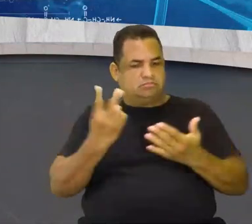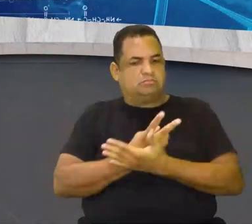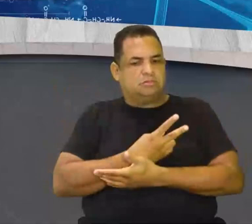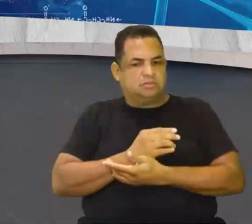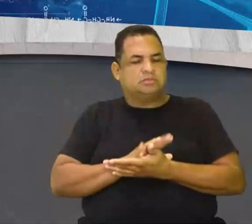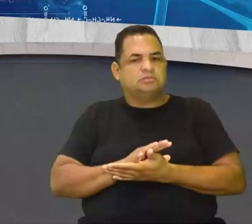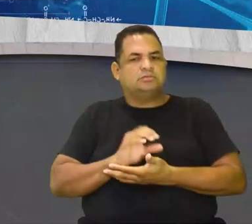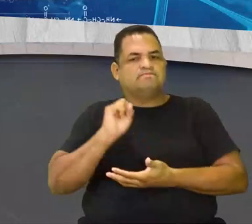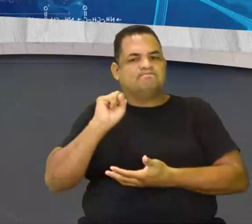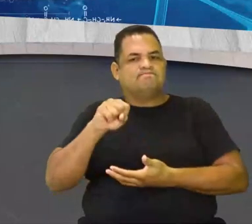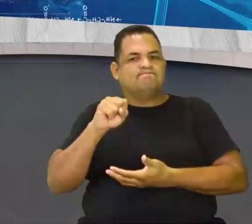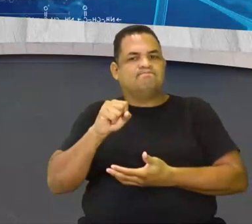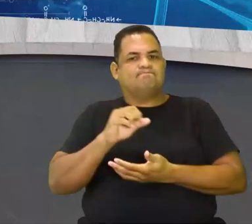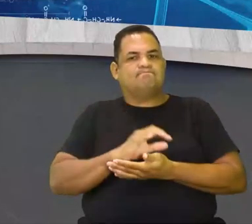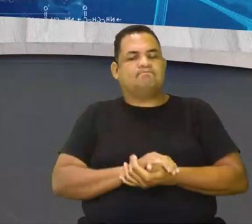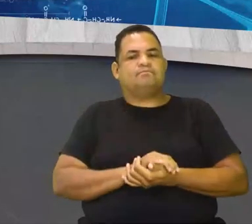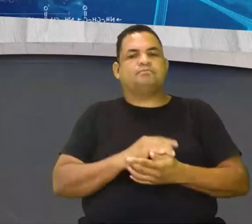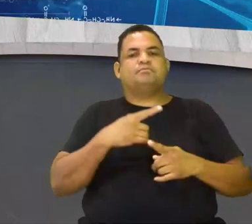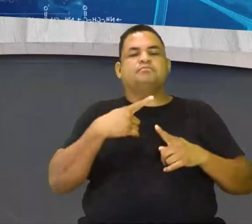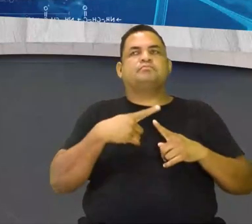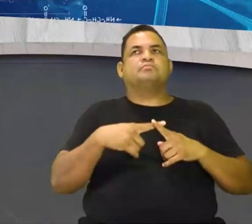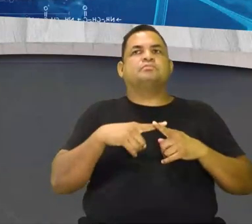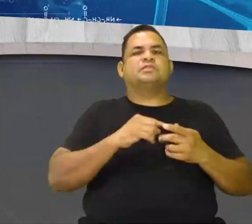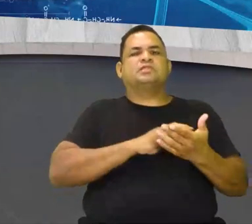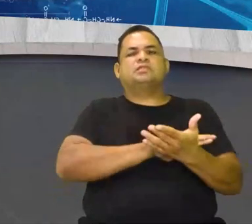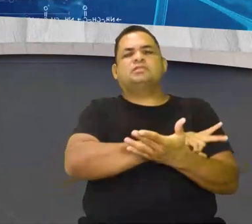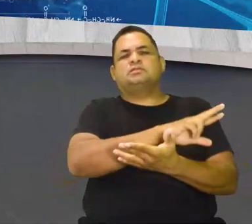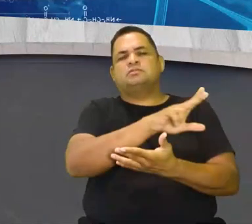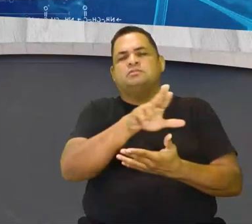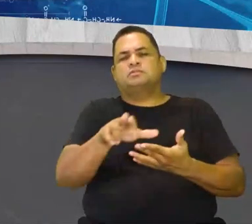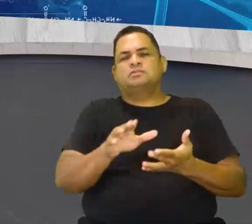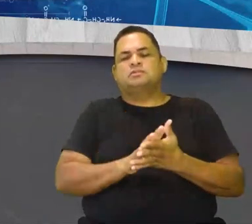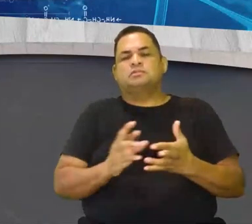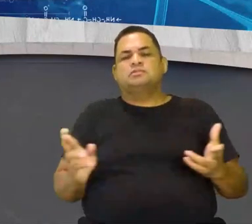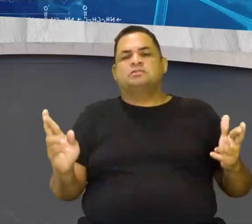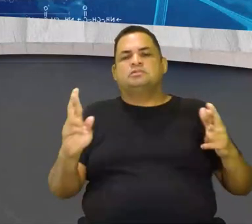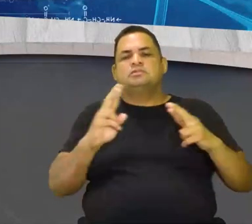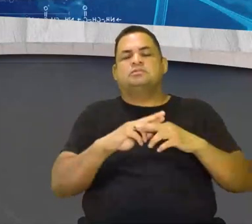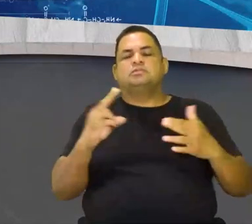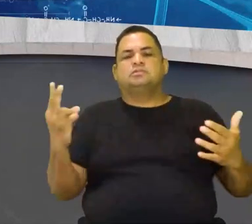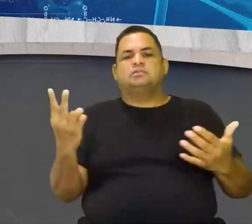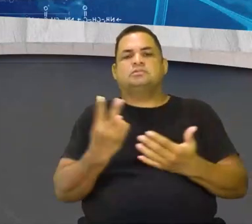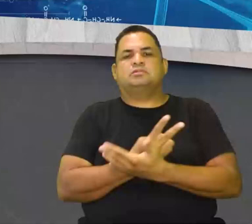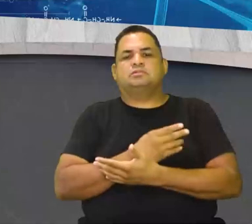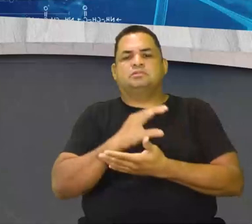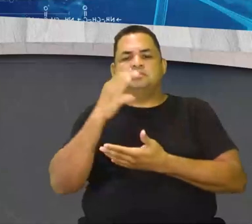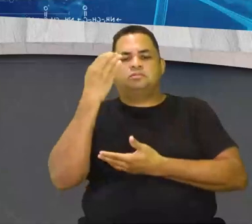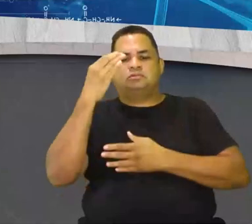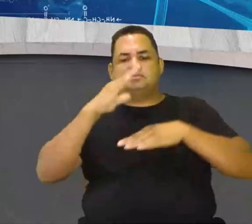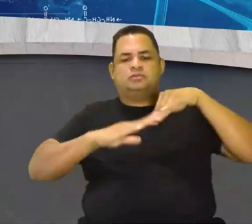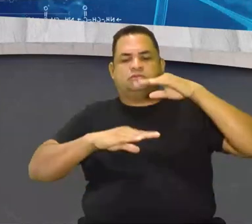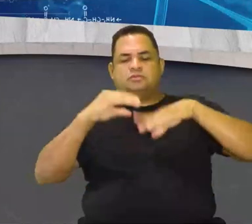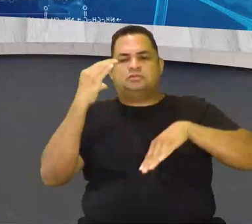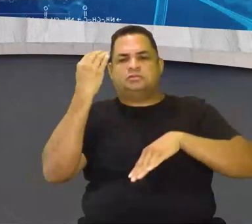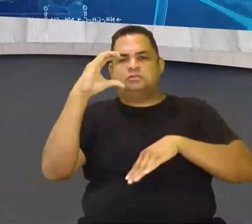Então, pela variedade de reações que acontecem, então os cientistas